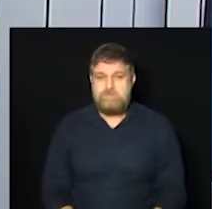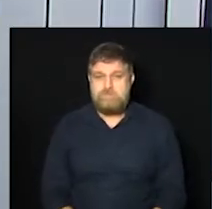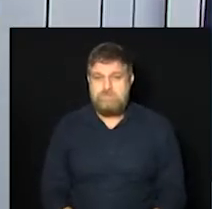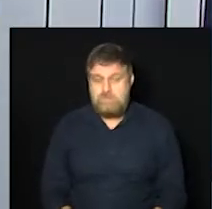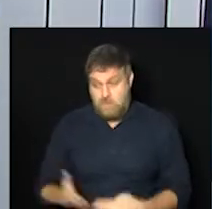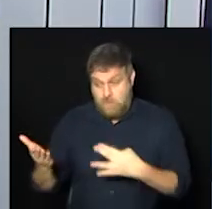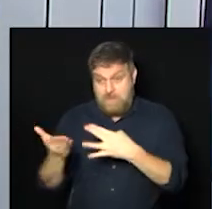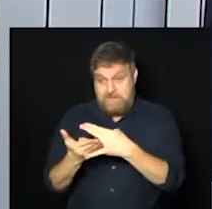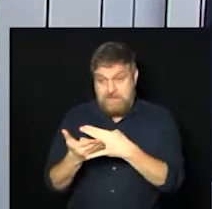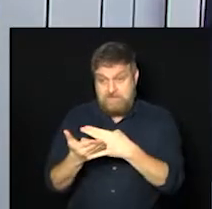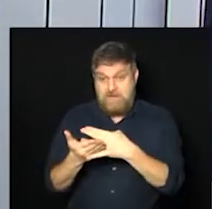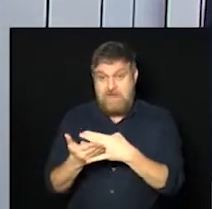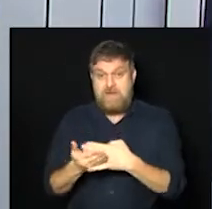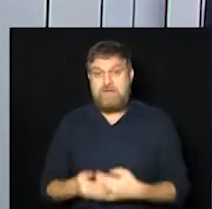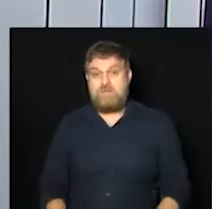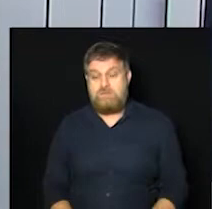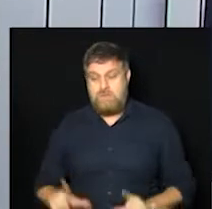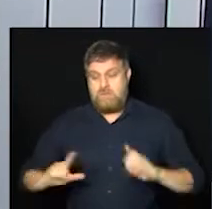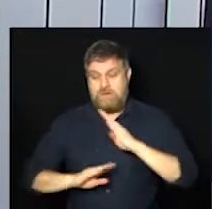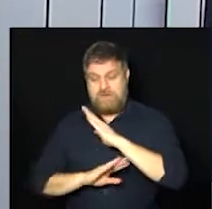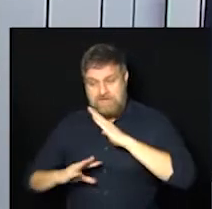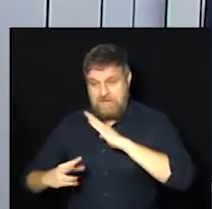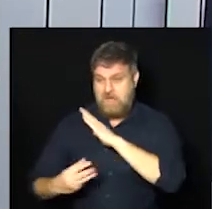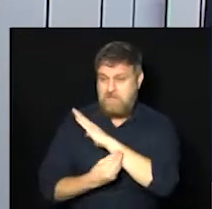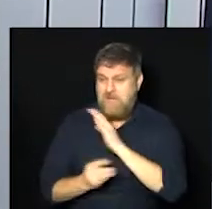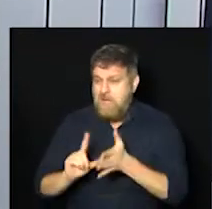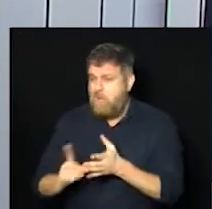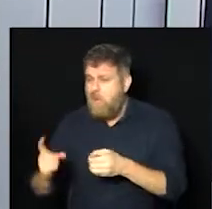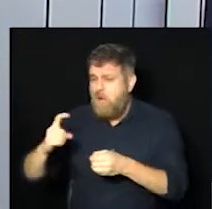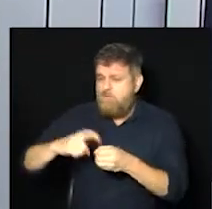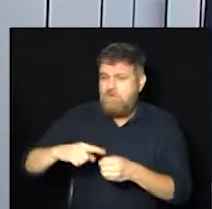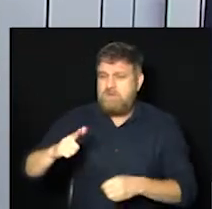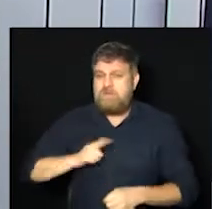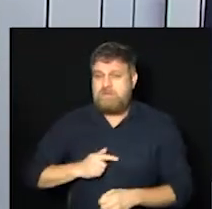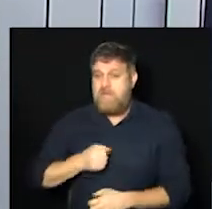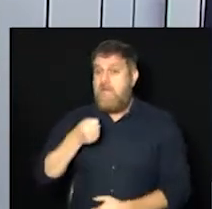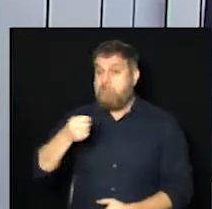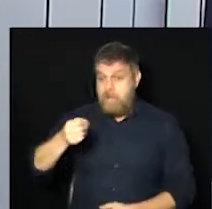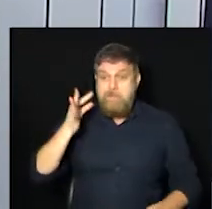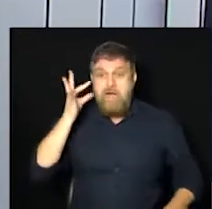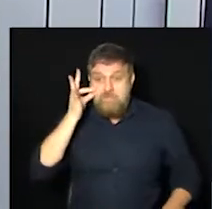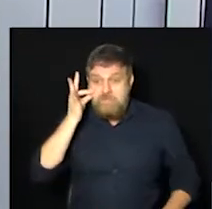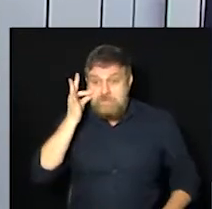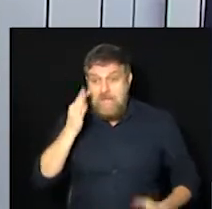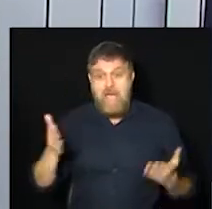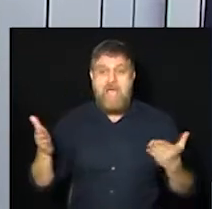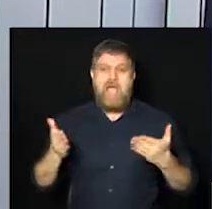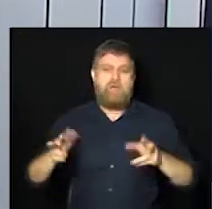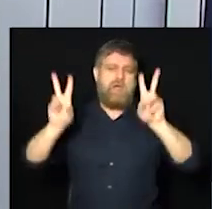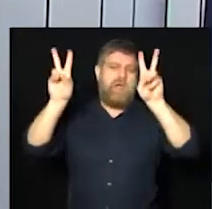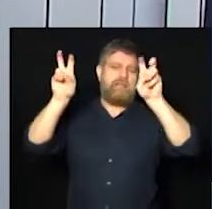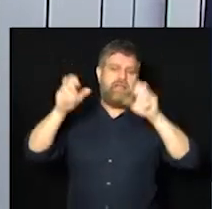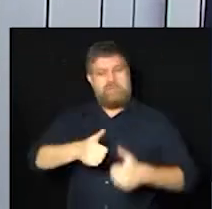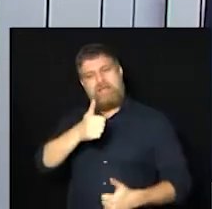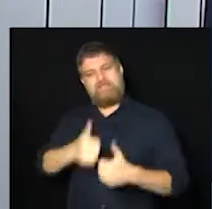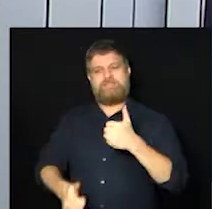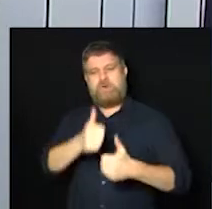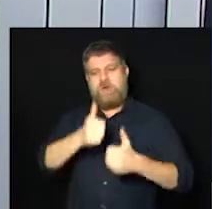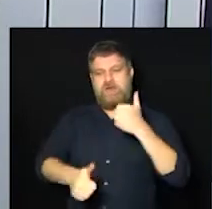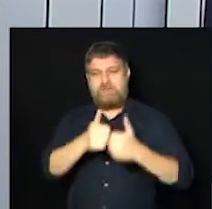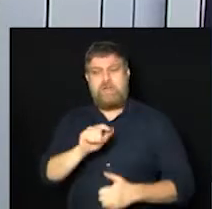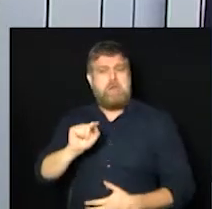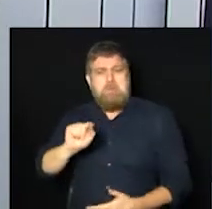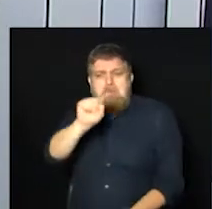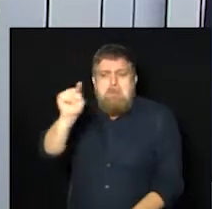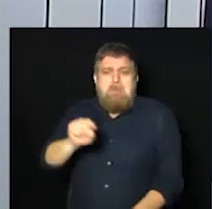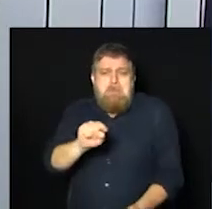Mais um intervalo aqui no Câmara Total e na volta mais uma entrevista ao vivo, só que agora vamos falar de esportes. Quem será